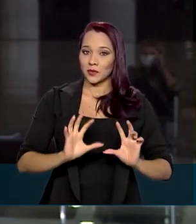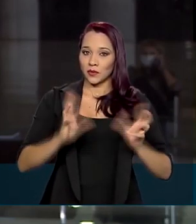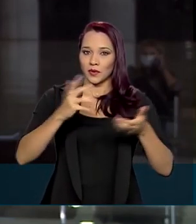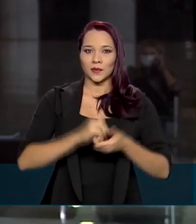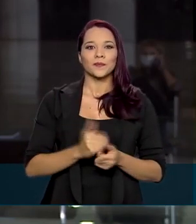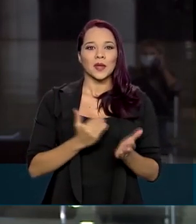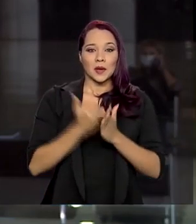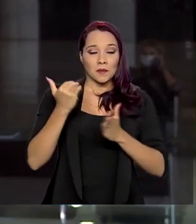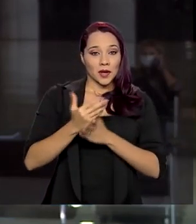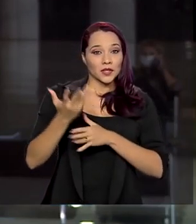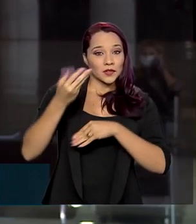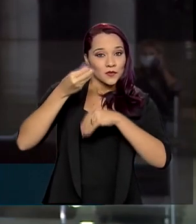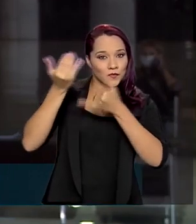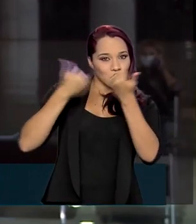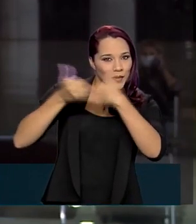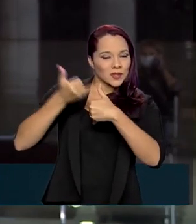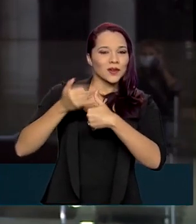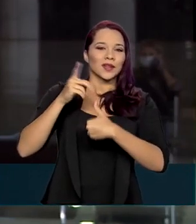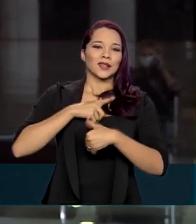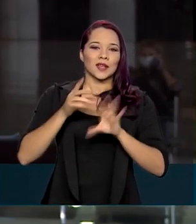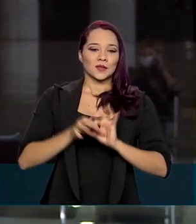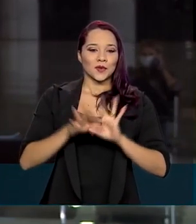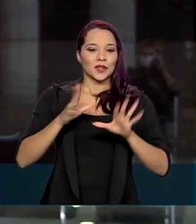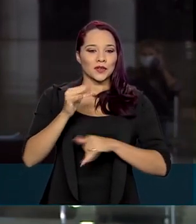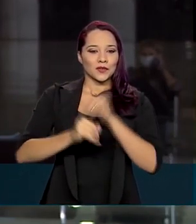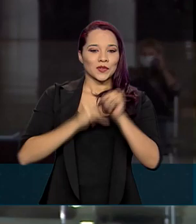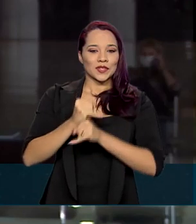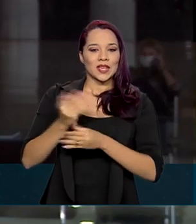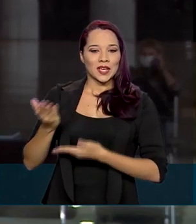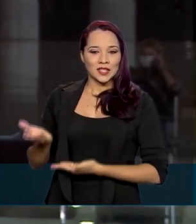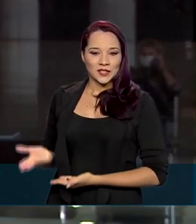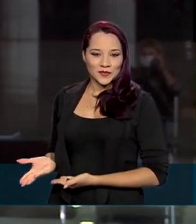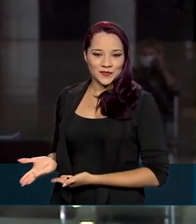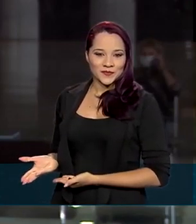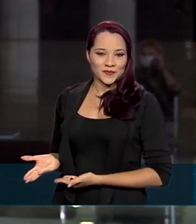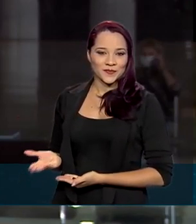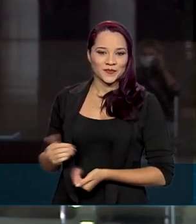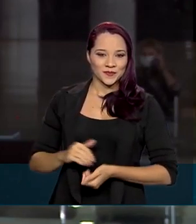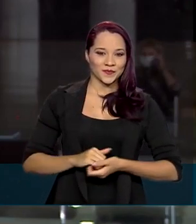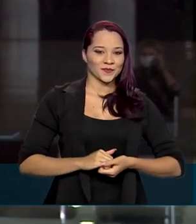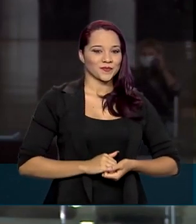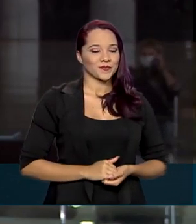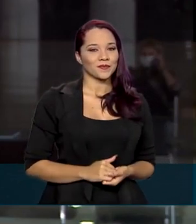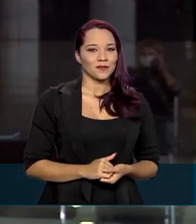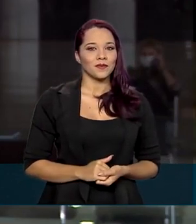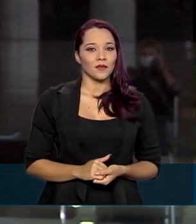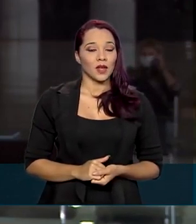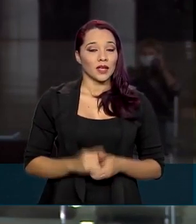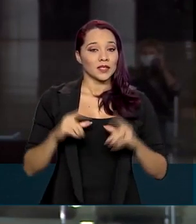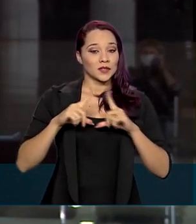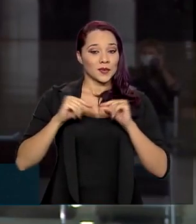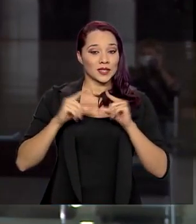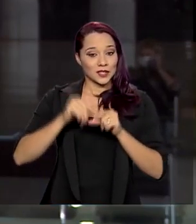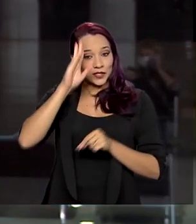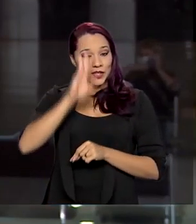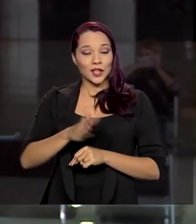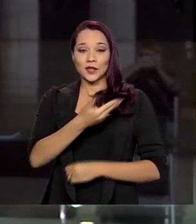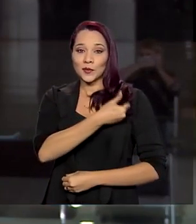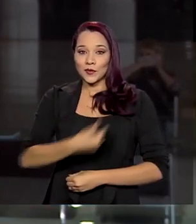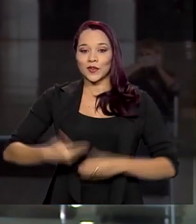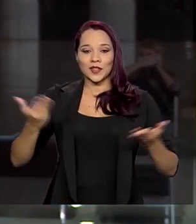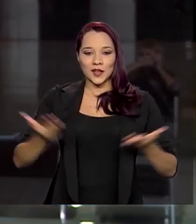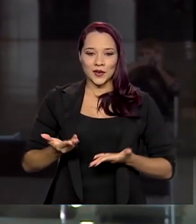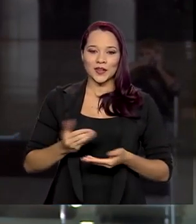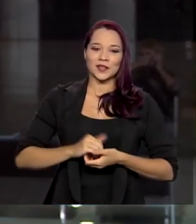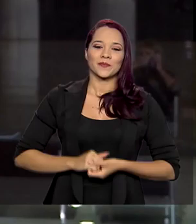Mais informações estão disponíveis no site gov.br barra semana Brasil. De Brasília para o governo agora,